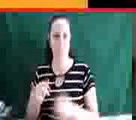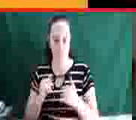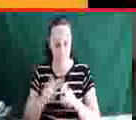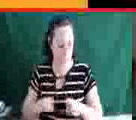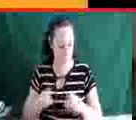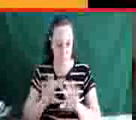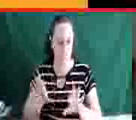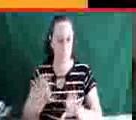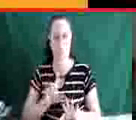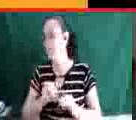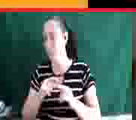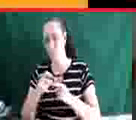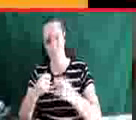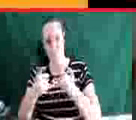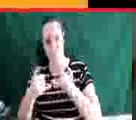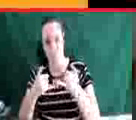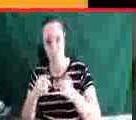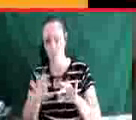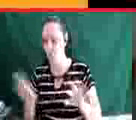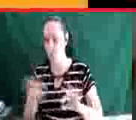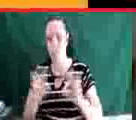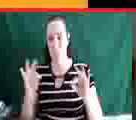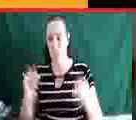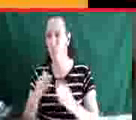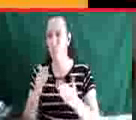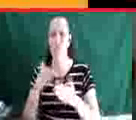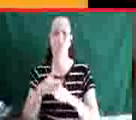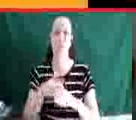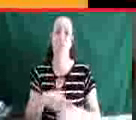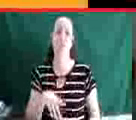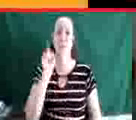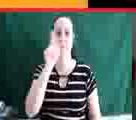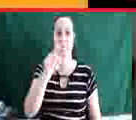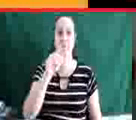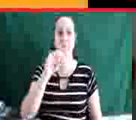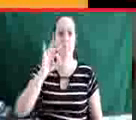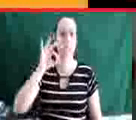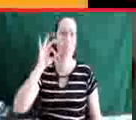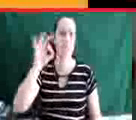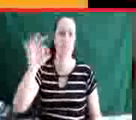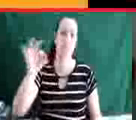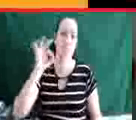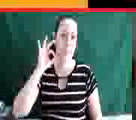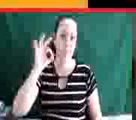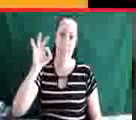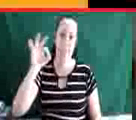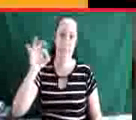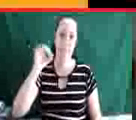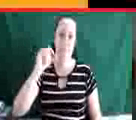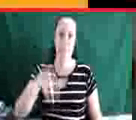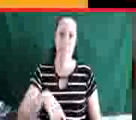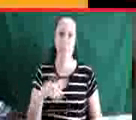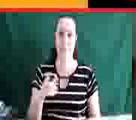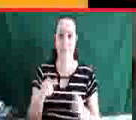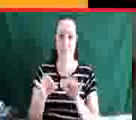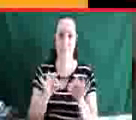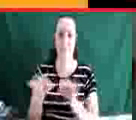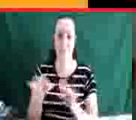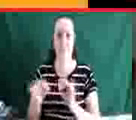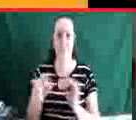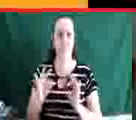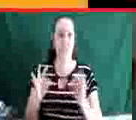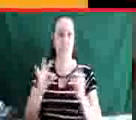respaldo de defesa se acontecer alguma coisa no seu domínio, for clonado, for invadido e tudo mais. Então,